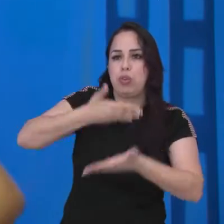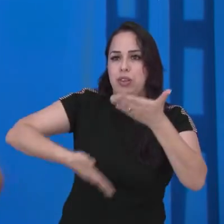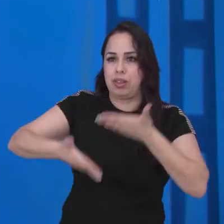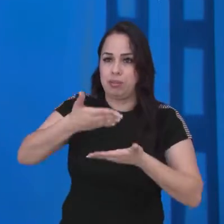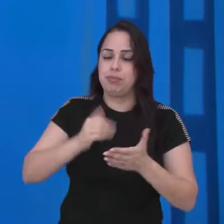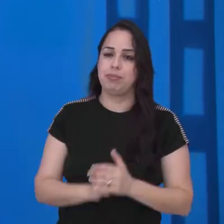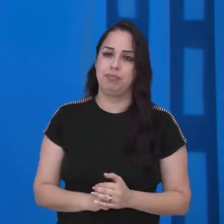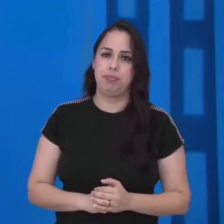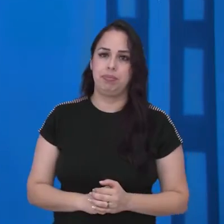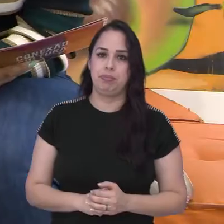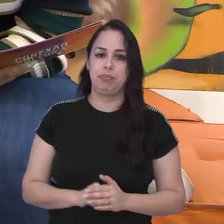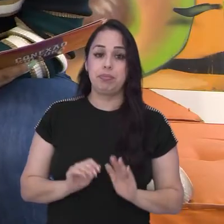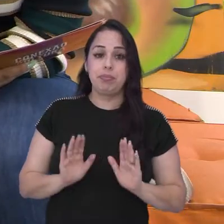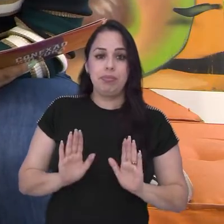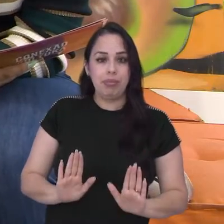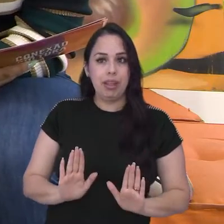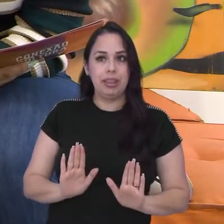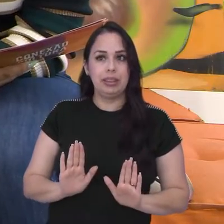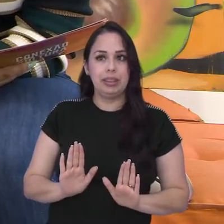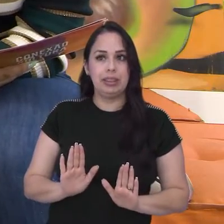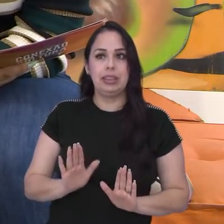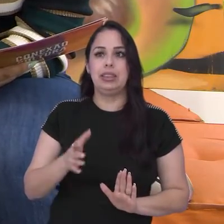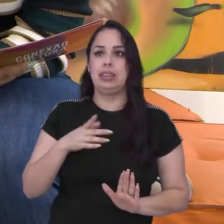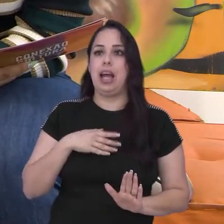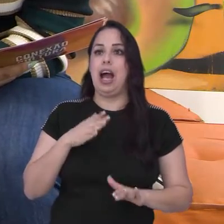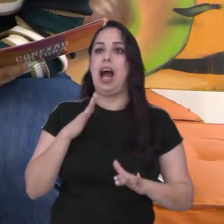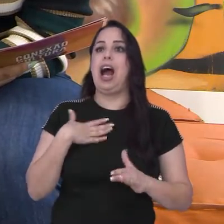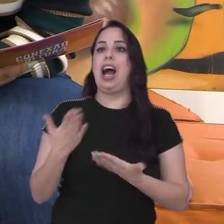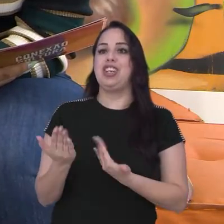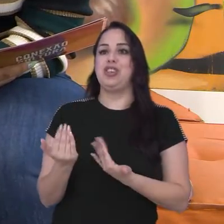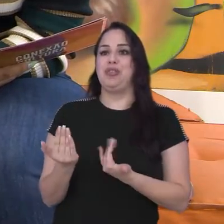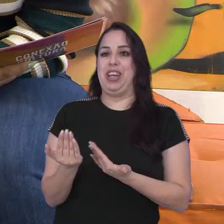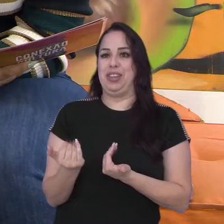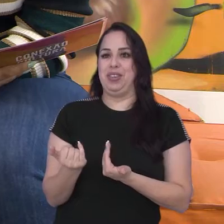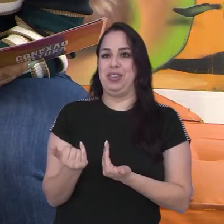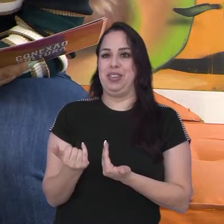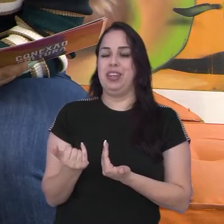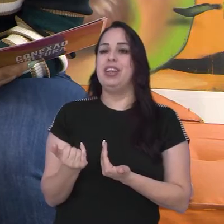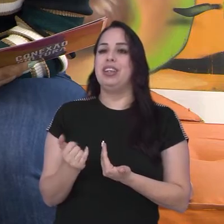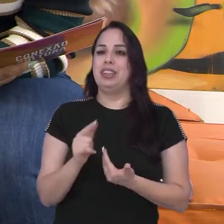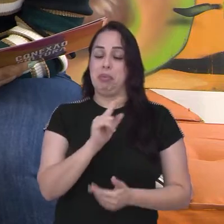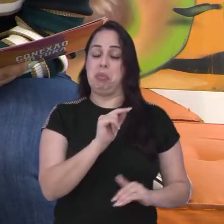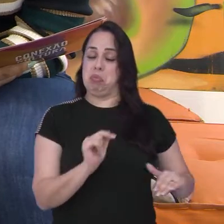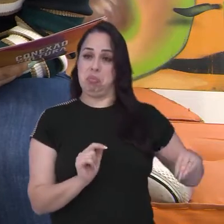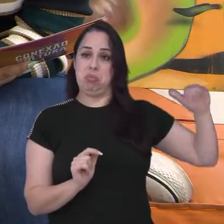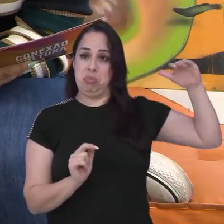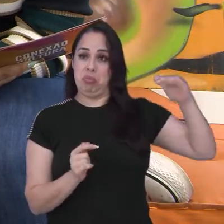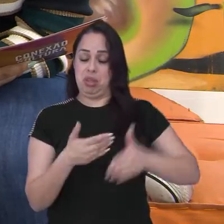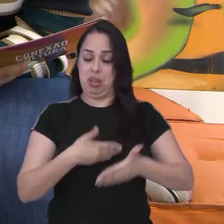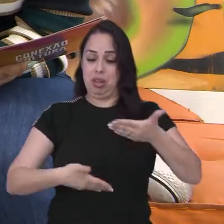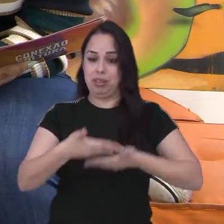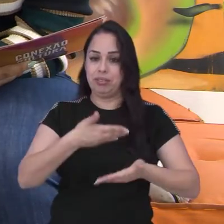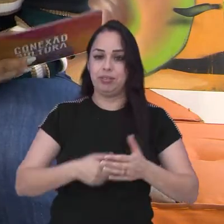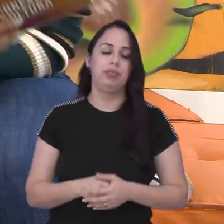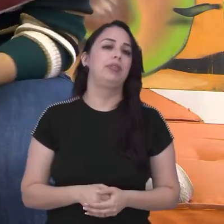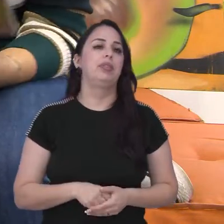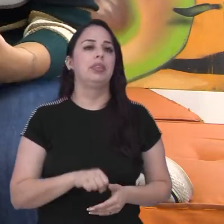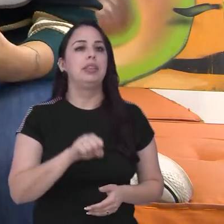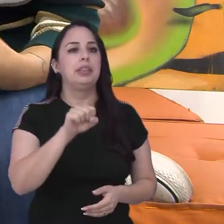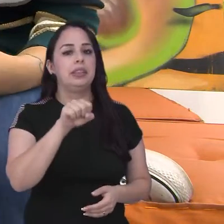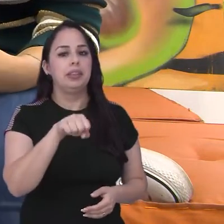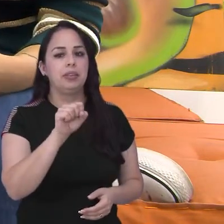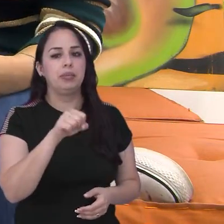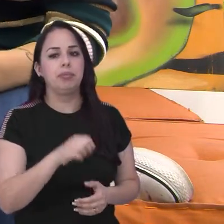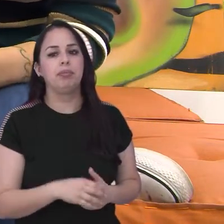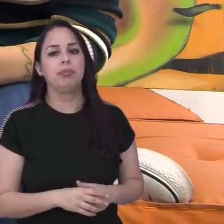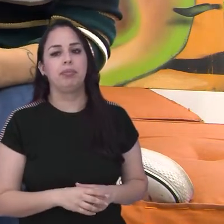tem um centro cultural, né? Mas tem uma interação da juventude local. Quando eu falo juventude, mas também tem os adultos ali juntos, né? Sim. E tem